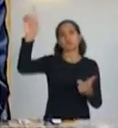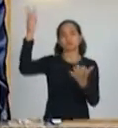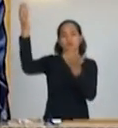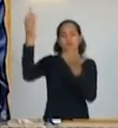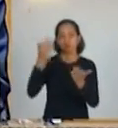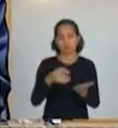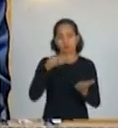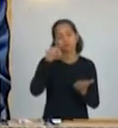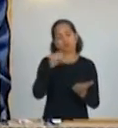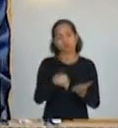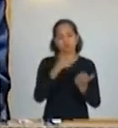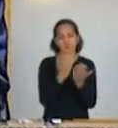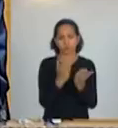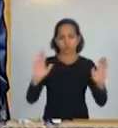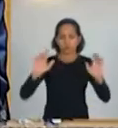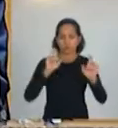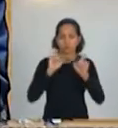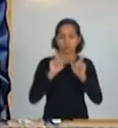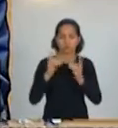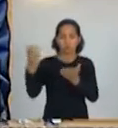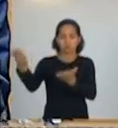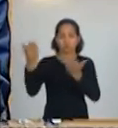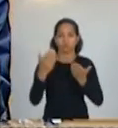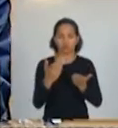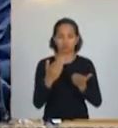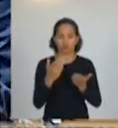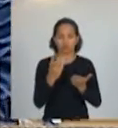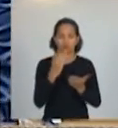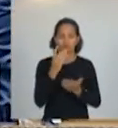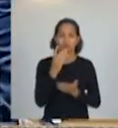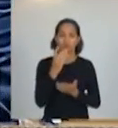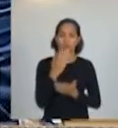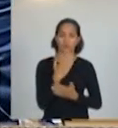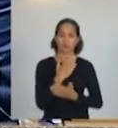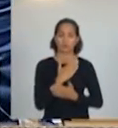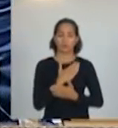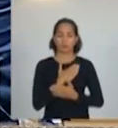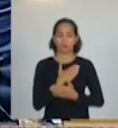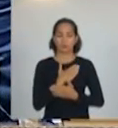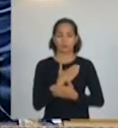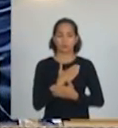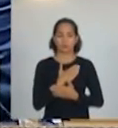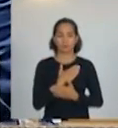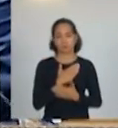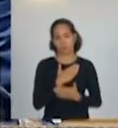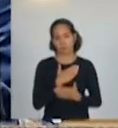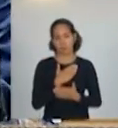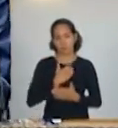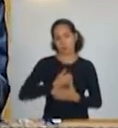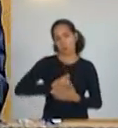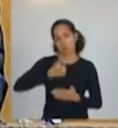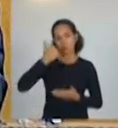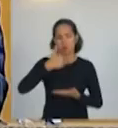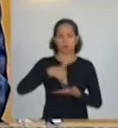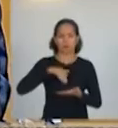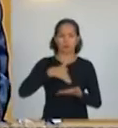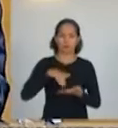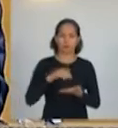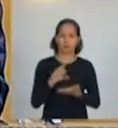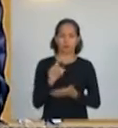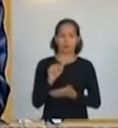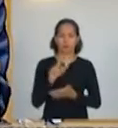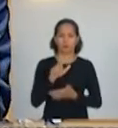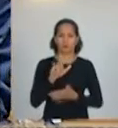essa sessão e convido ele, o meu primeiro secretário ad hoc, Dari